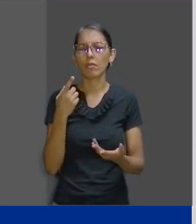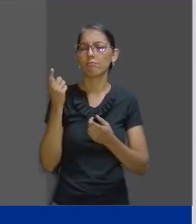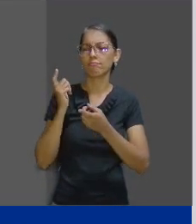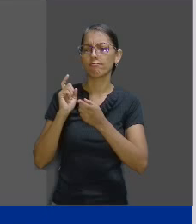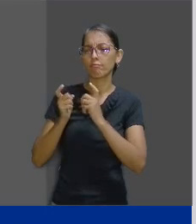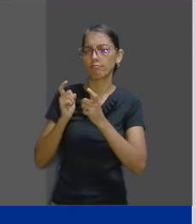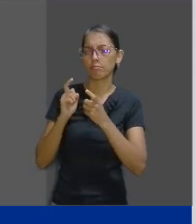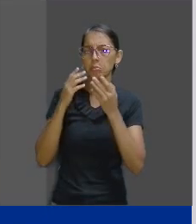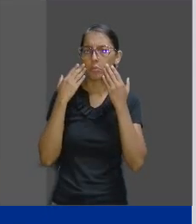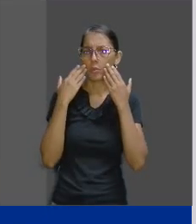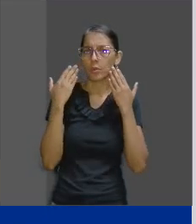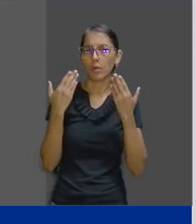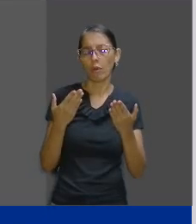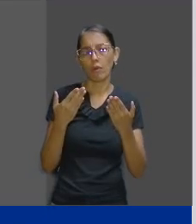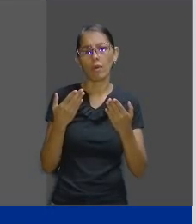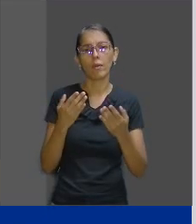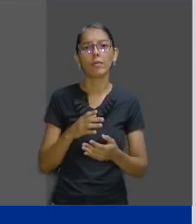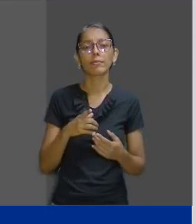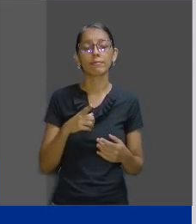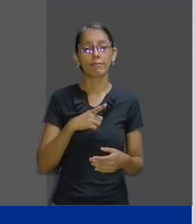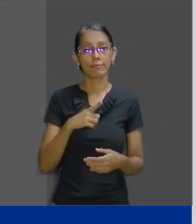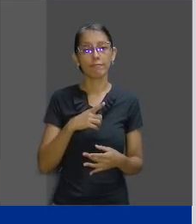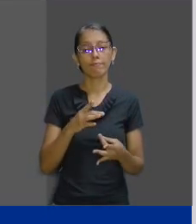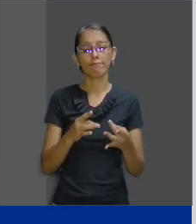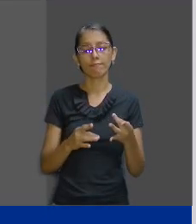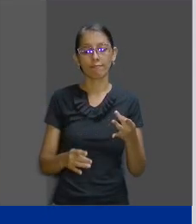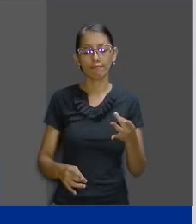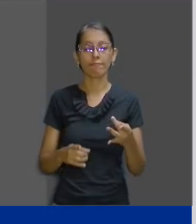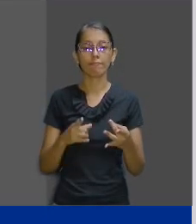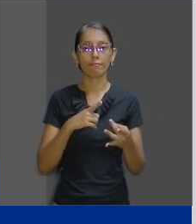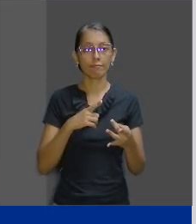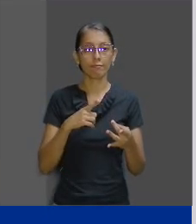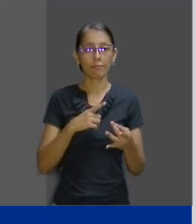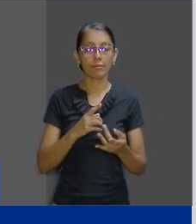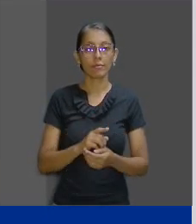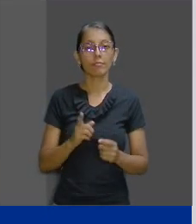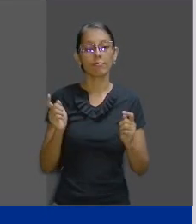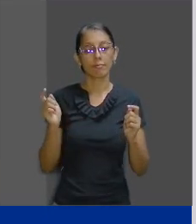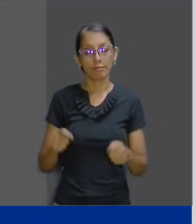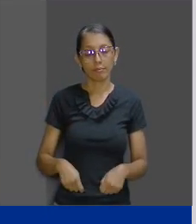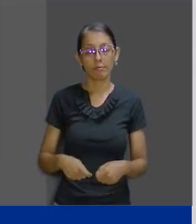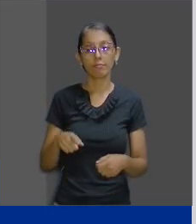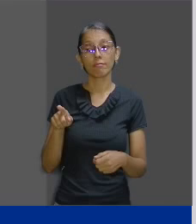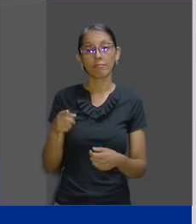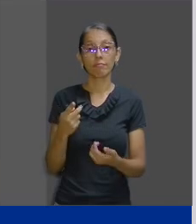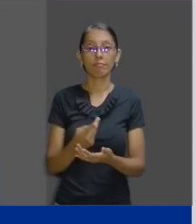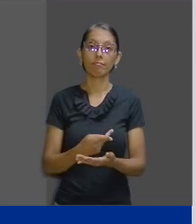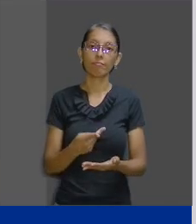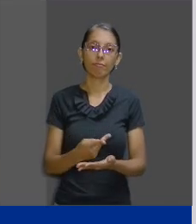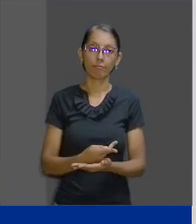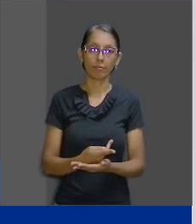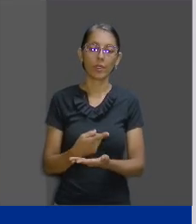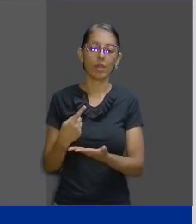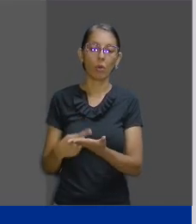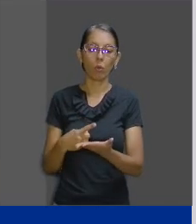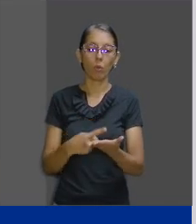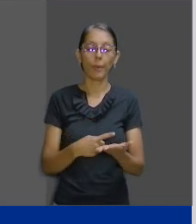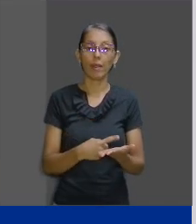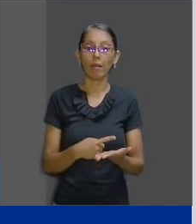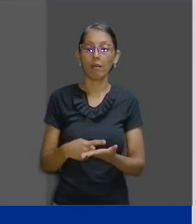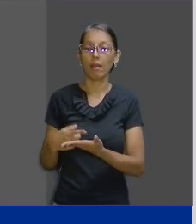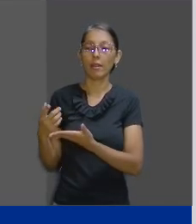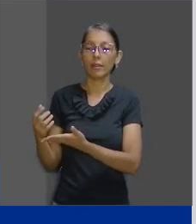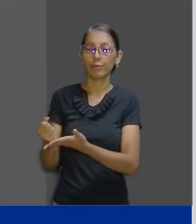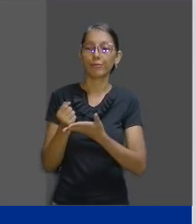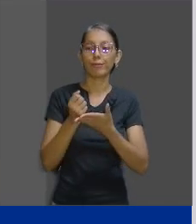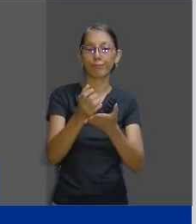as provas que evidenciam que houve efetivamente transporte ilegal, não só de como quer fazer